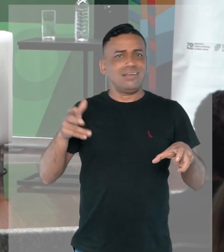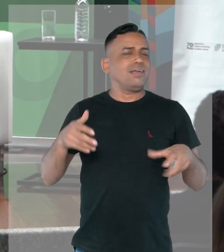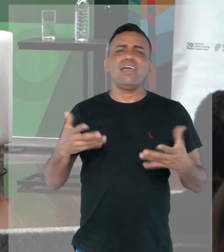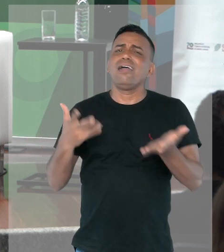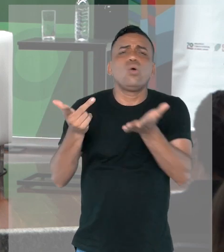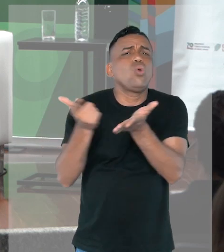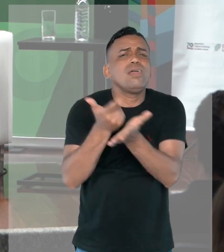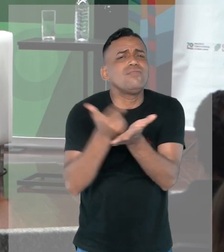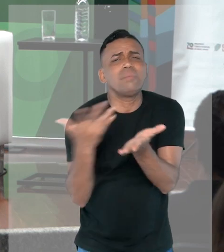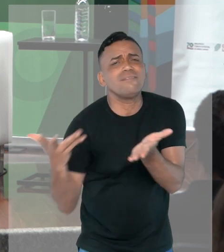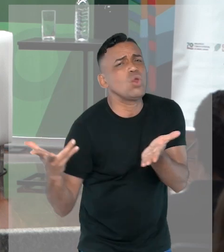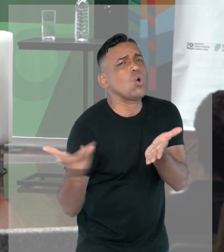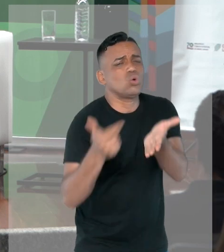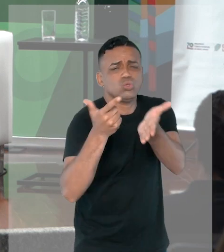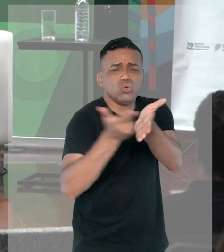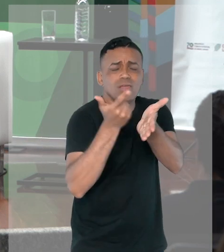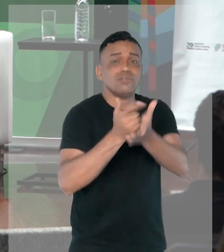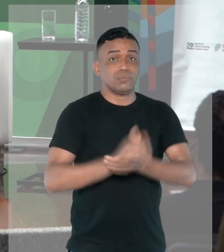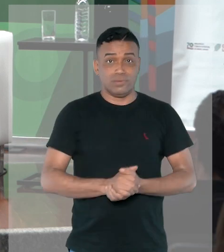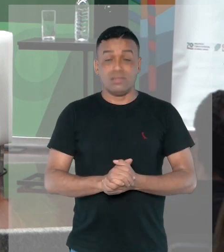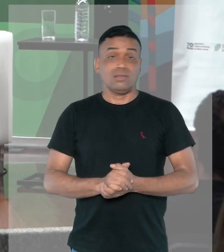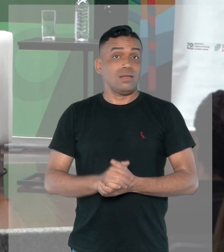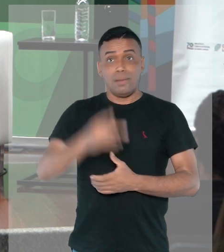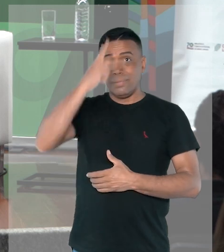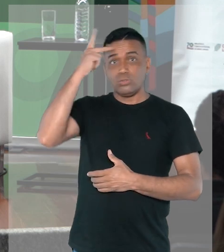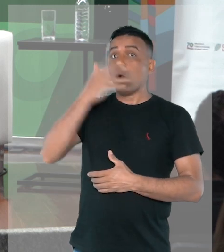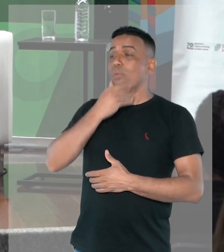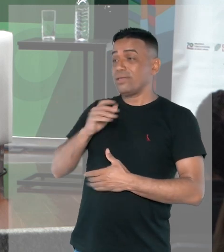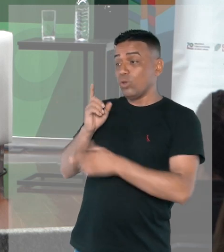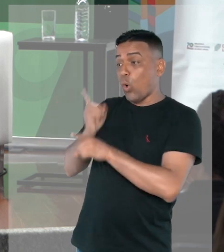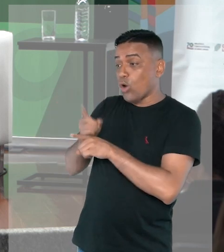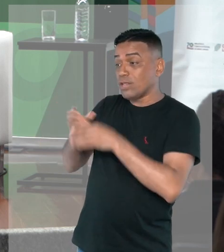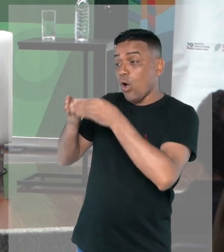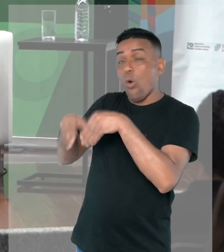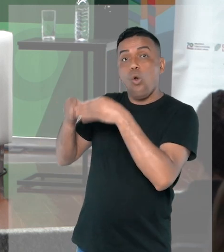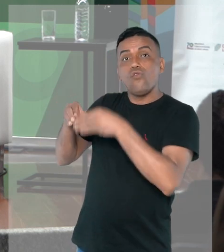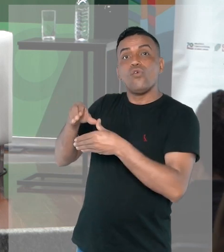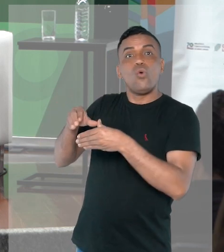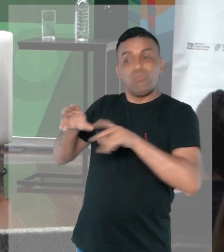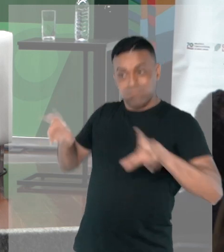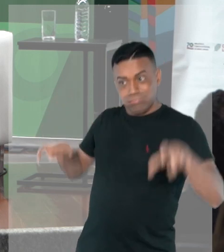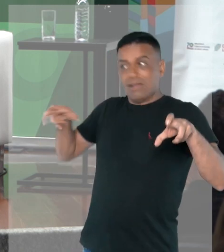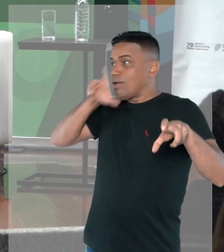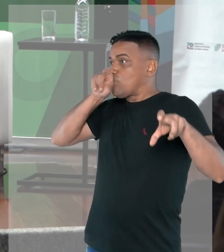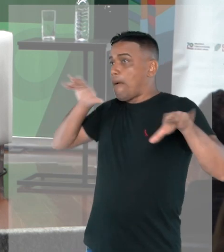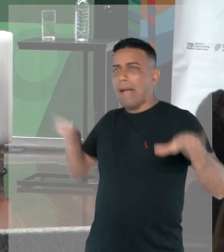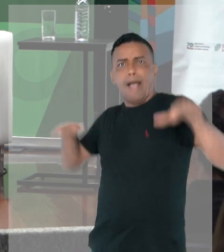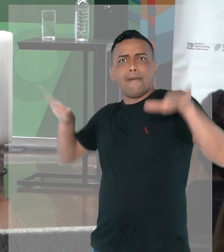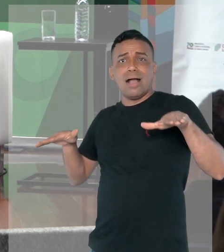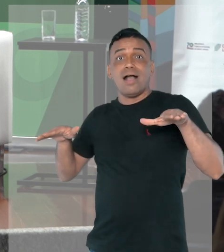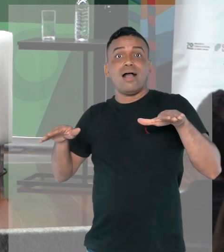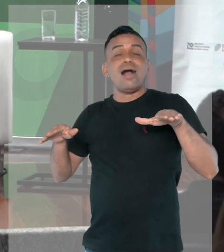joia. Imagine que um cara acha um ovo de águia e ele tem um galinheiro. Onde é que ele vai pôr o ovo da águia? No